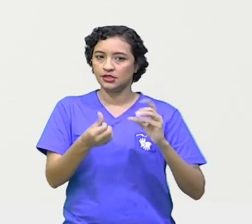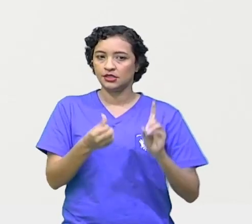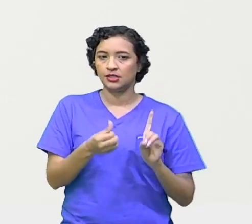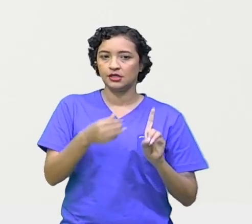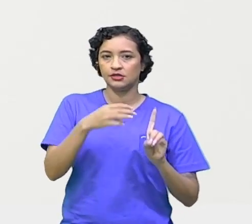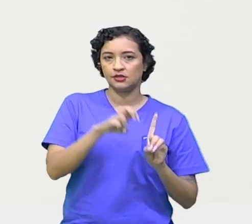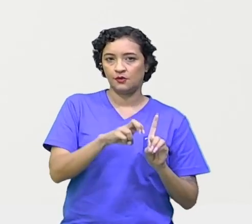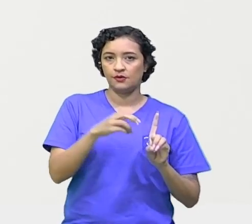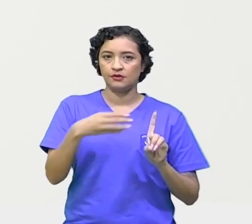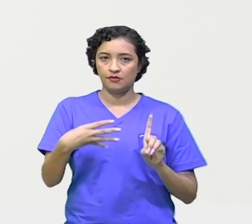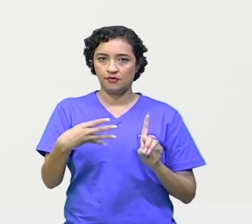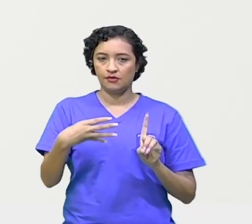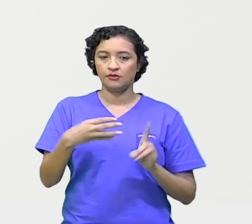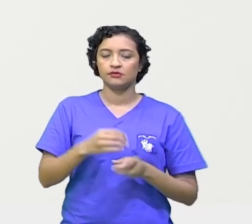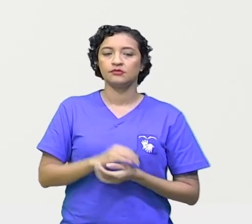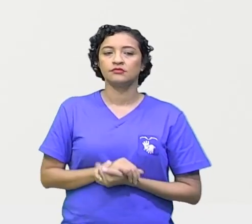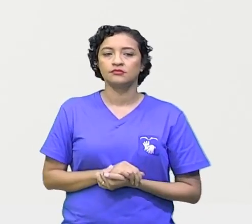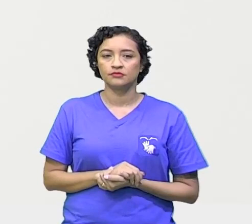metros?